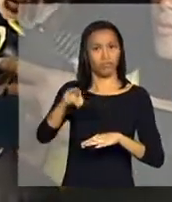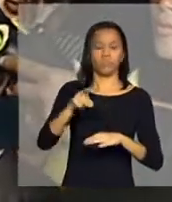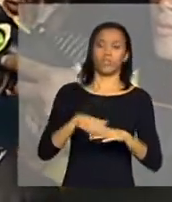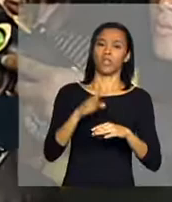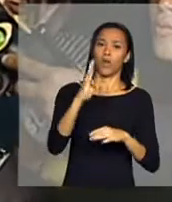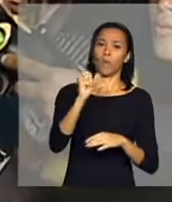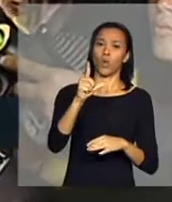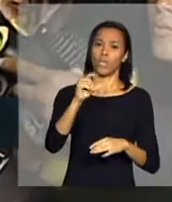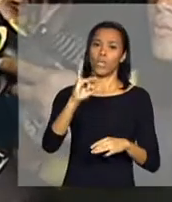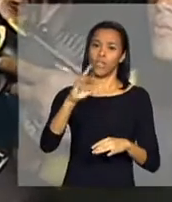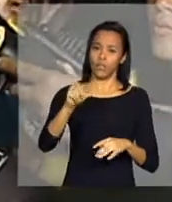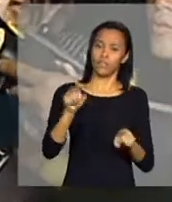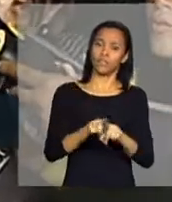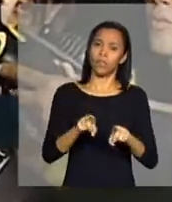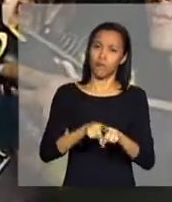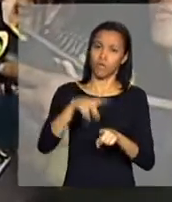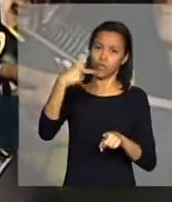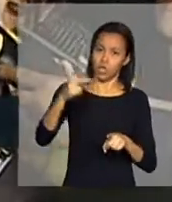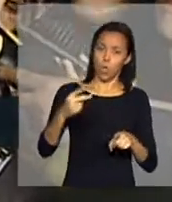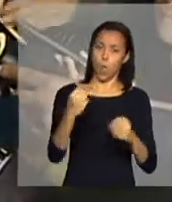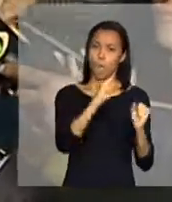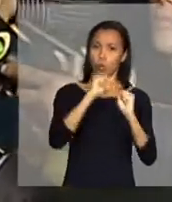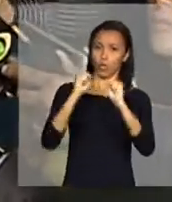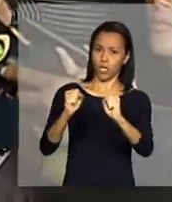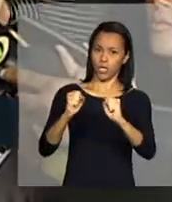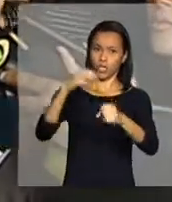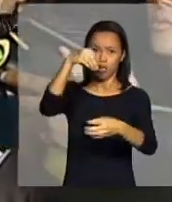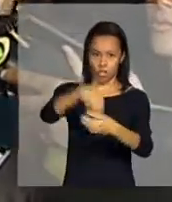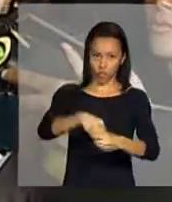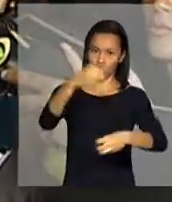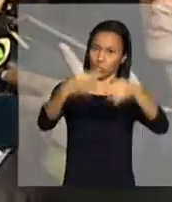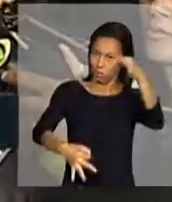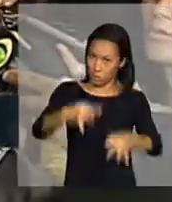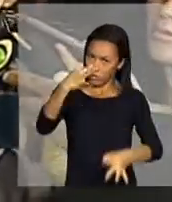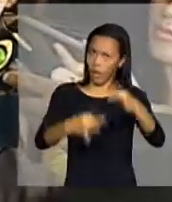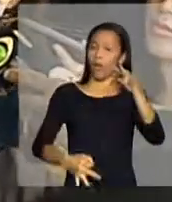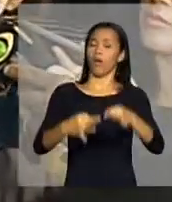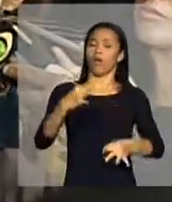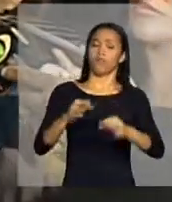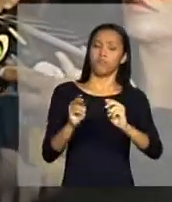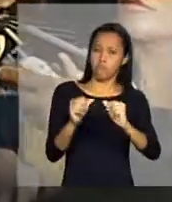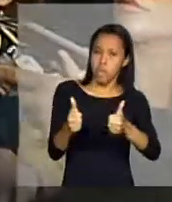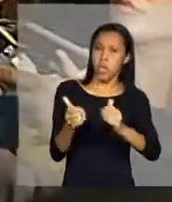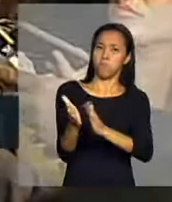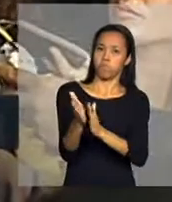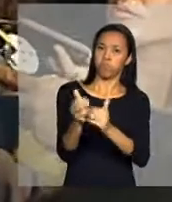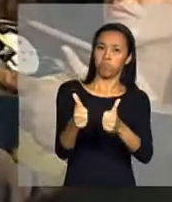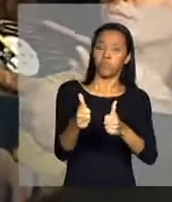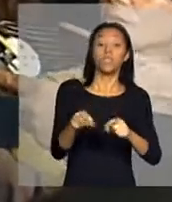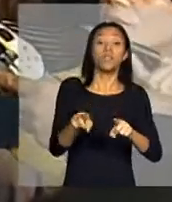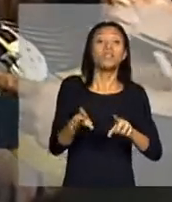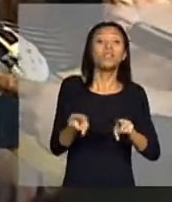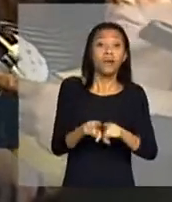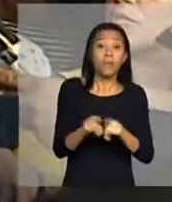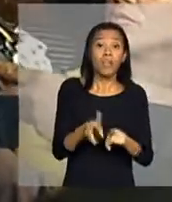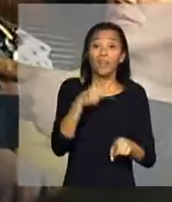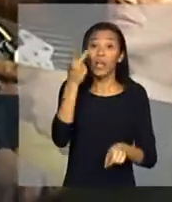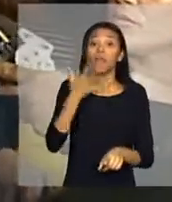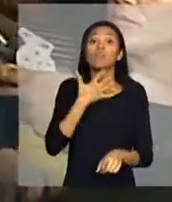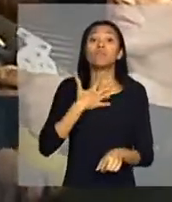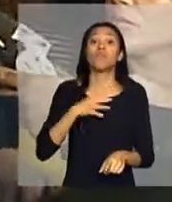ao poder judiciário boliviano, que é um poder independente, como deve ser, e manifestei o desejo de